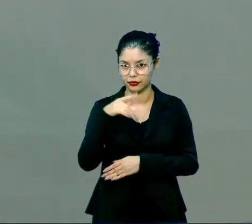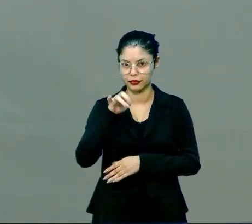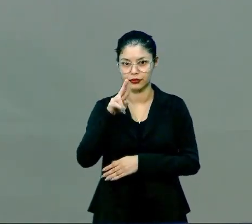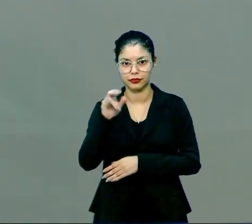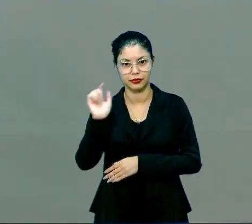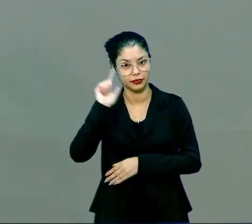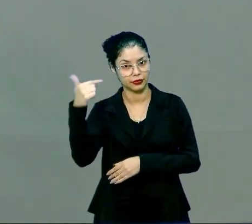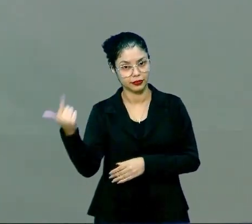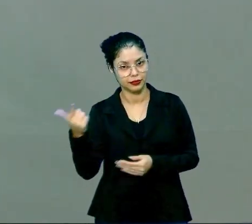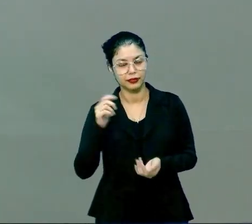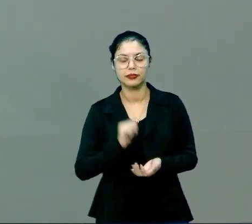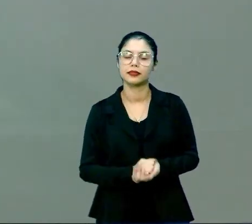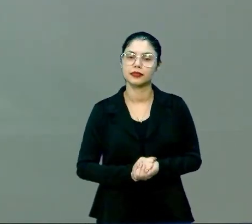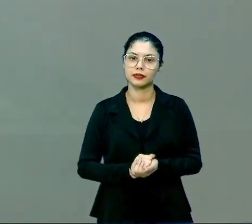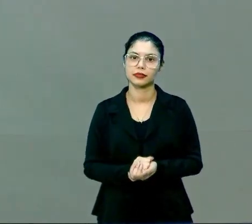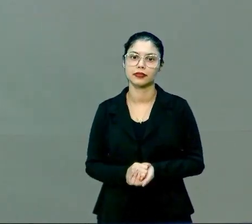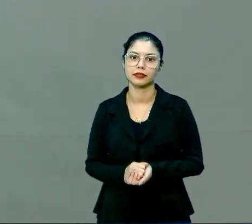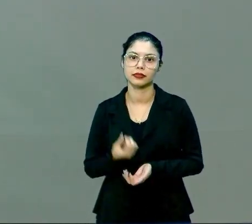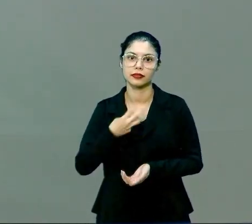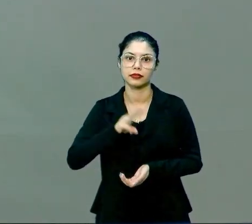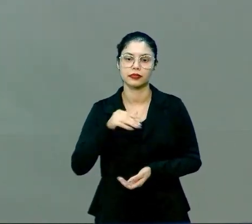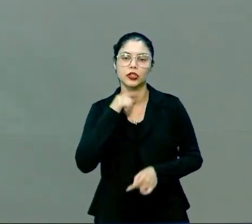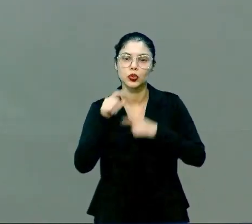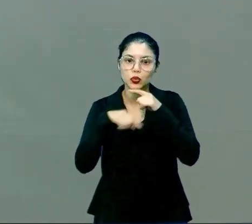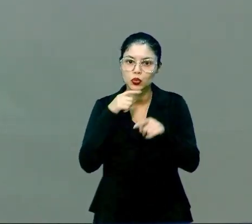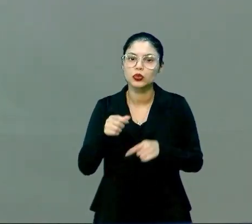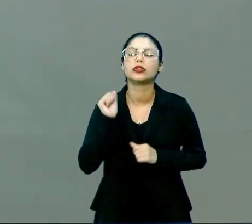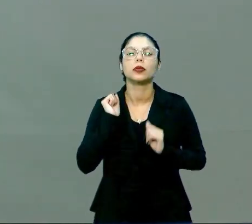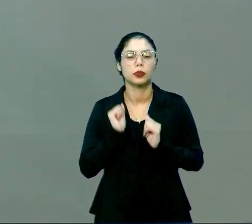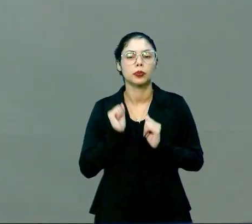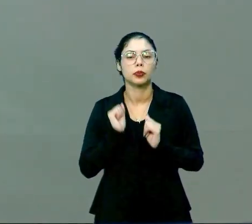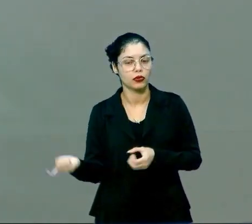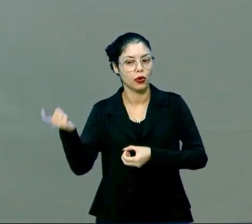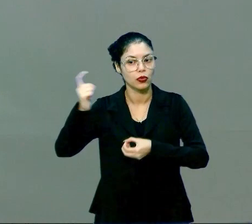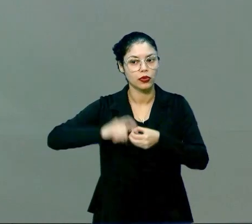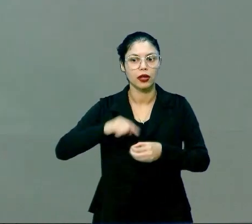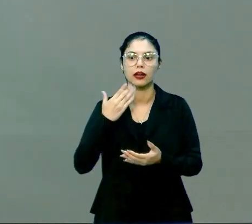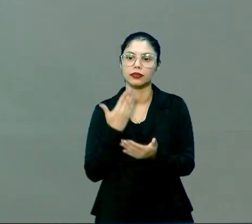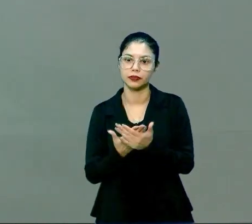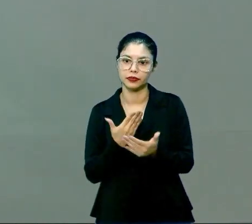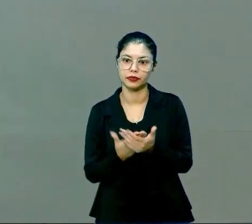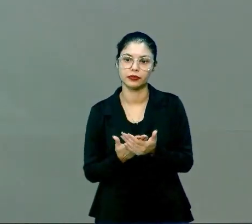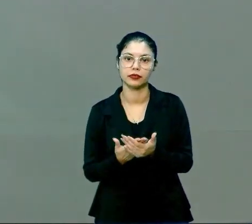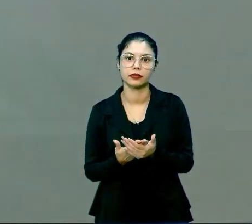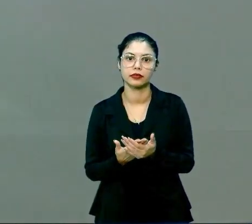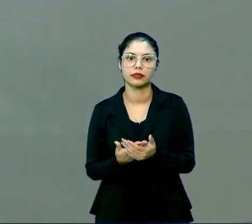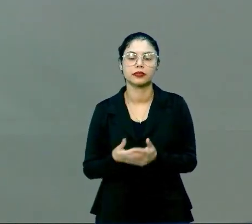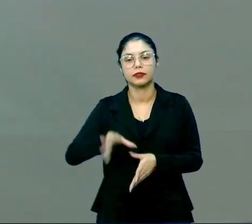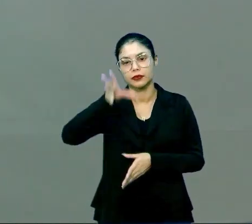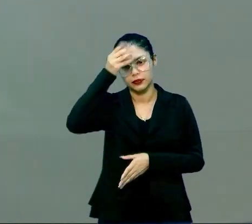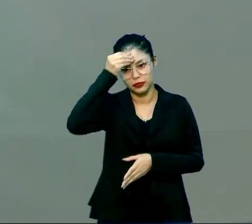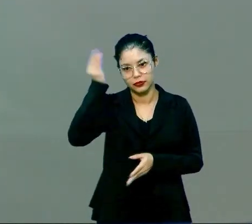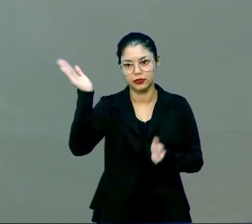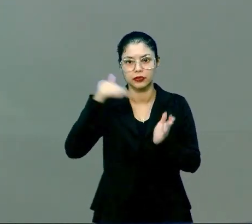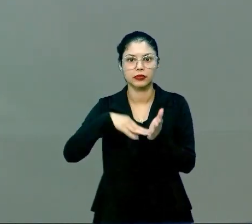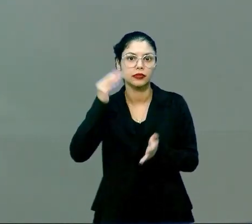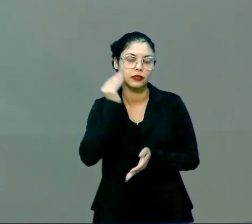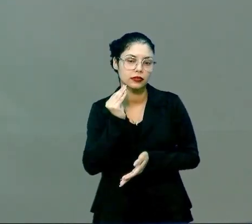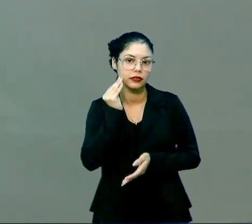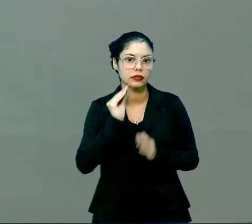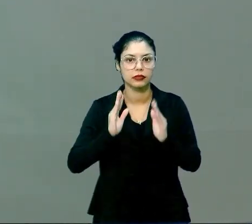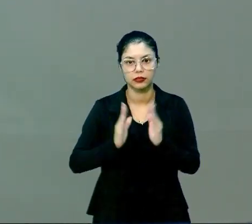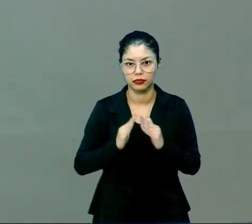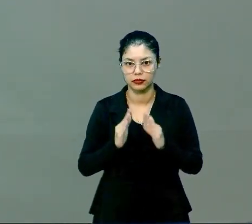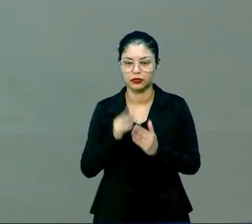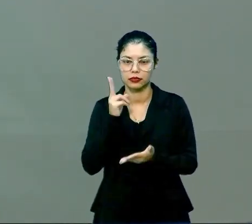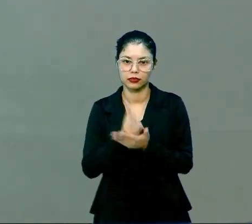nós teremos outros episódios. Quem tiver dúvida pode voltar à aula, pode reprisar. E aí tentem fazer em